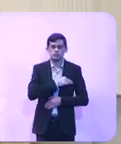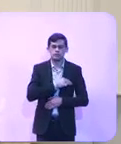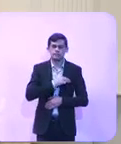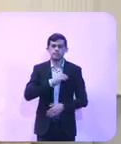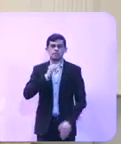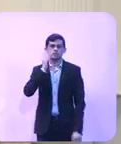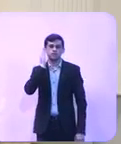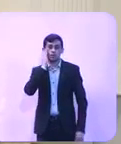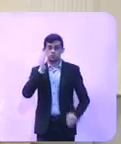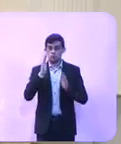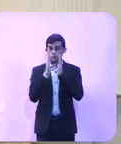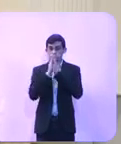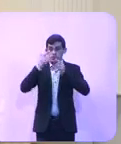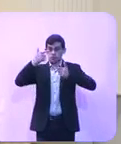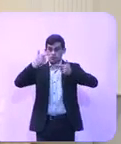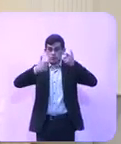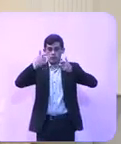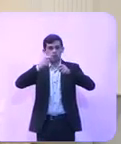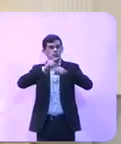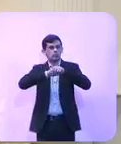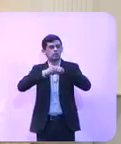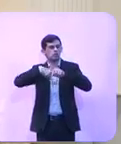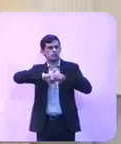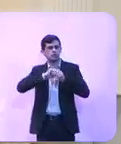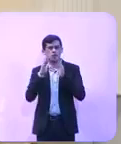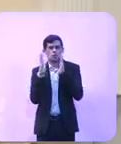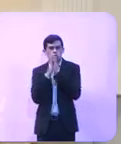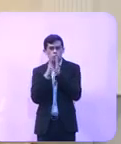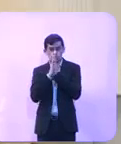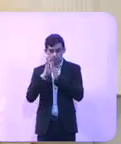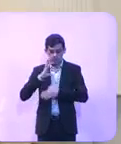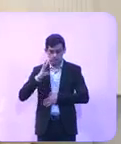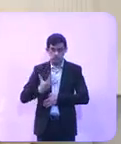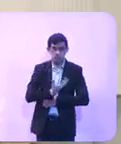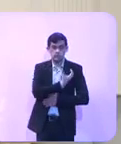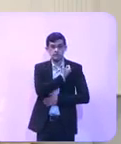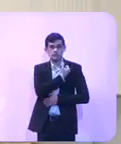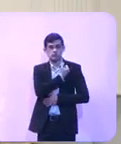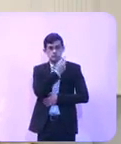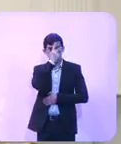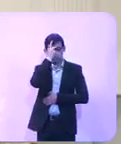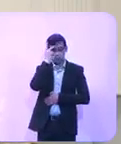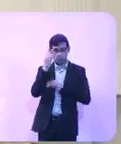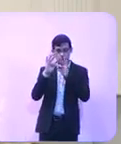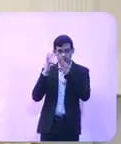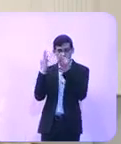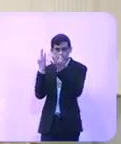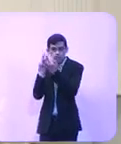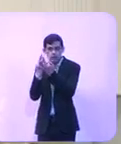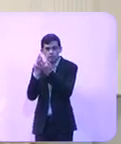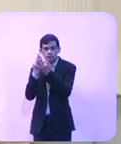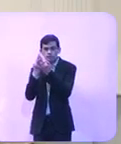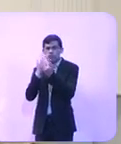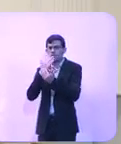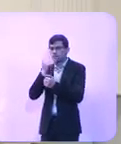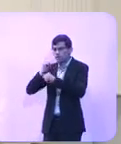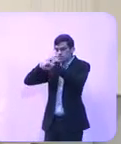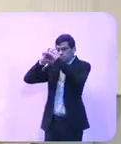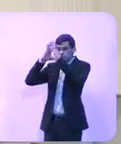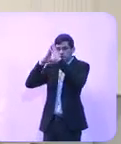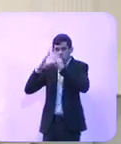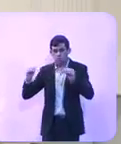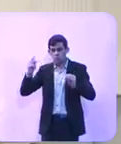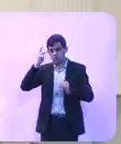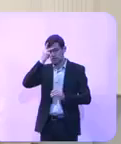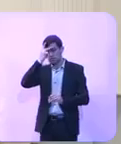Sabe, oração de guerra é oração quando a gente ora pela salvação dos nossos queridos, quando a gente pede a cura dos